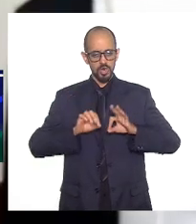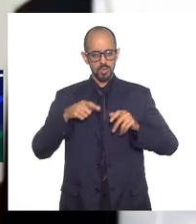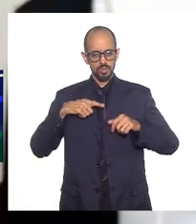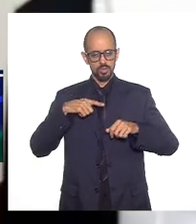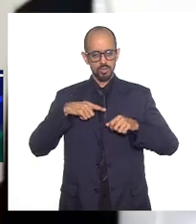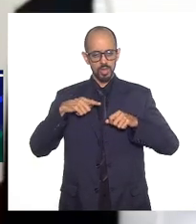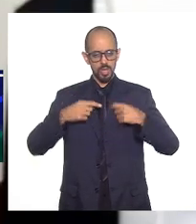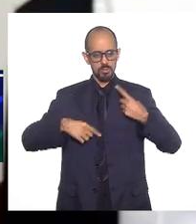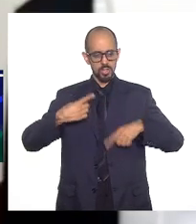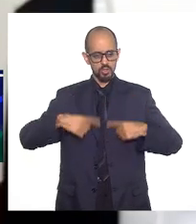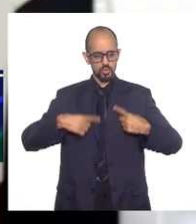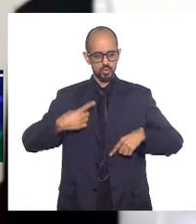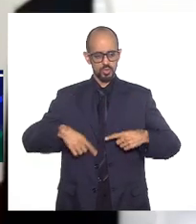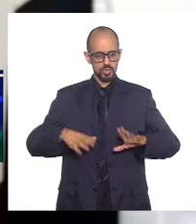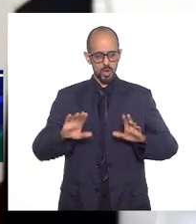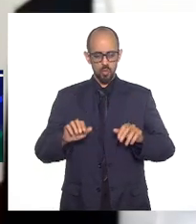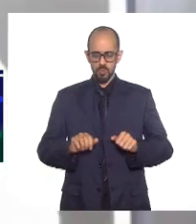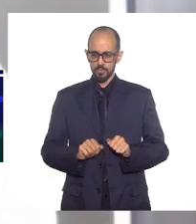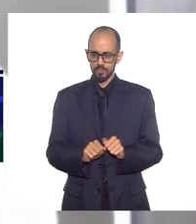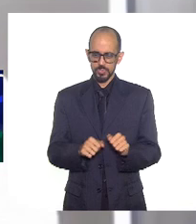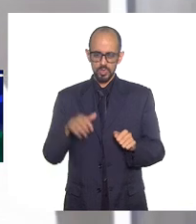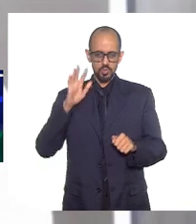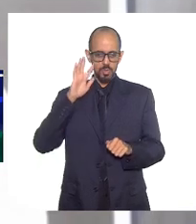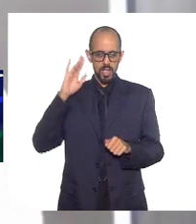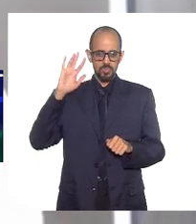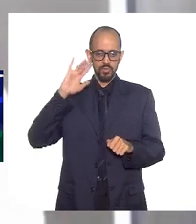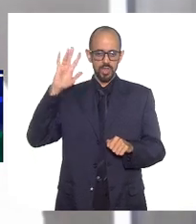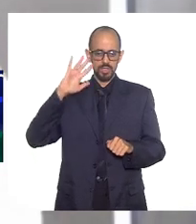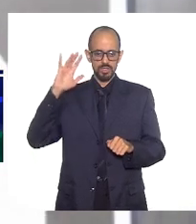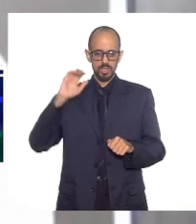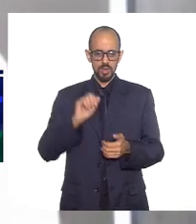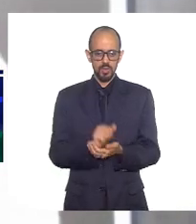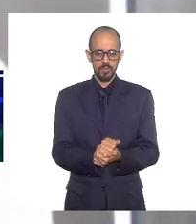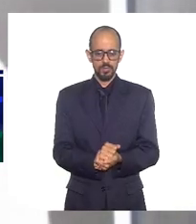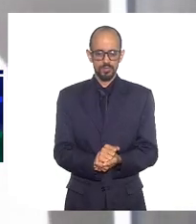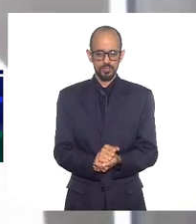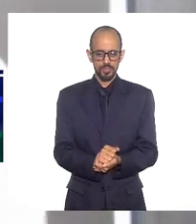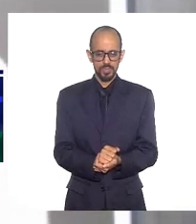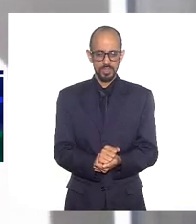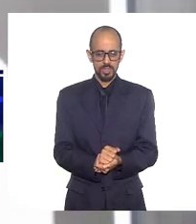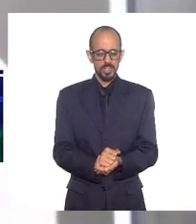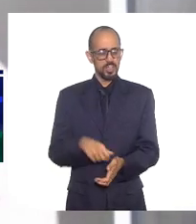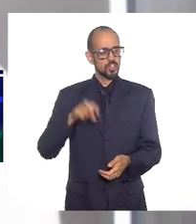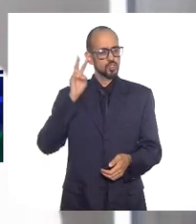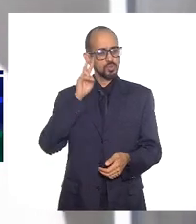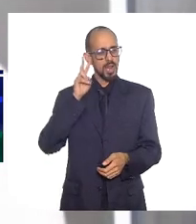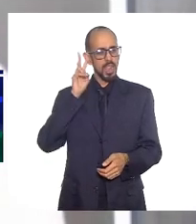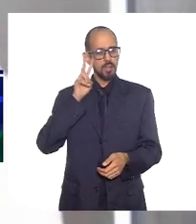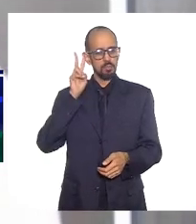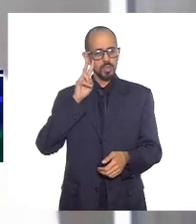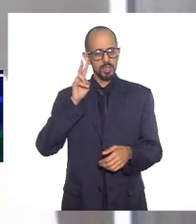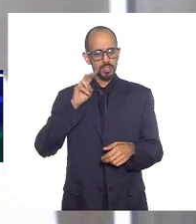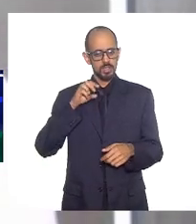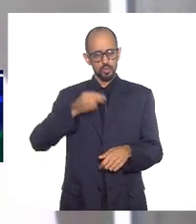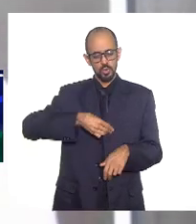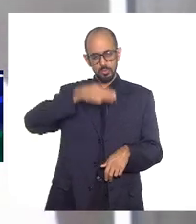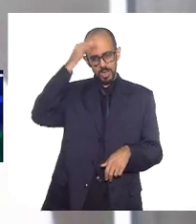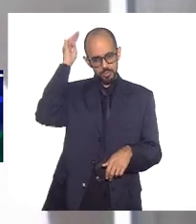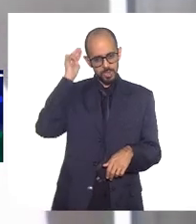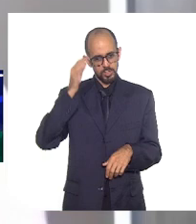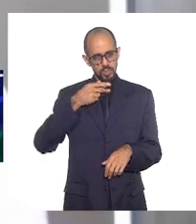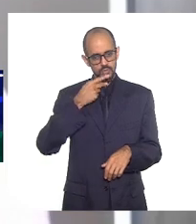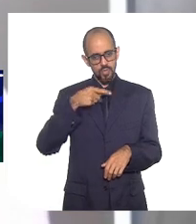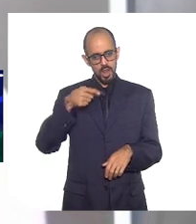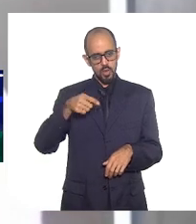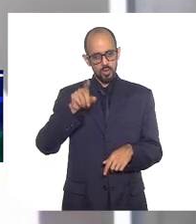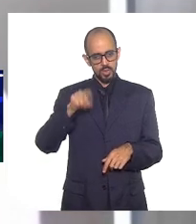uma discussão, de uma reflexão, de uma rememorização do que o Márcio Pacheco trouxe aí, que